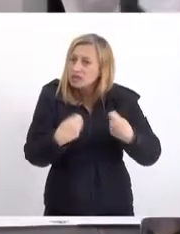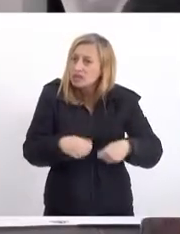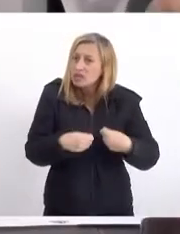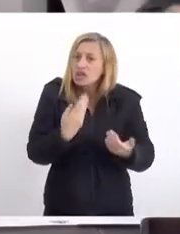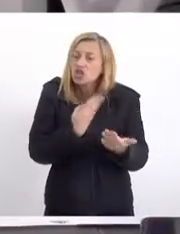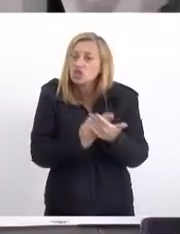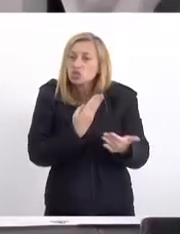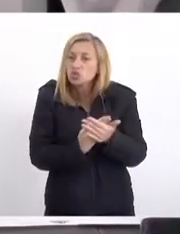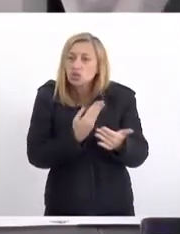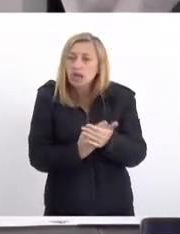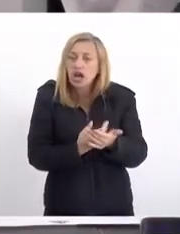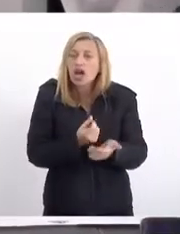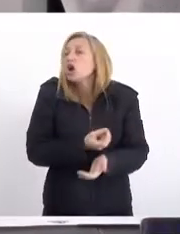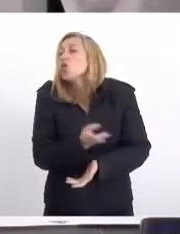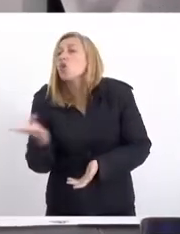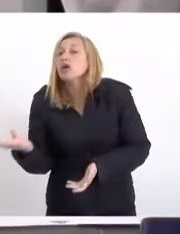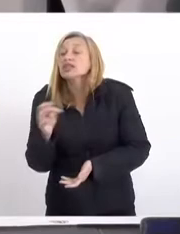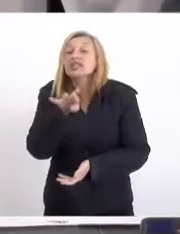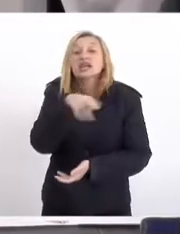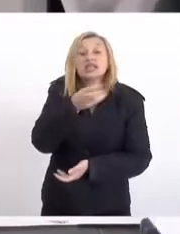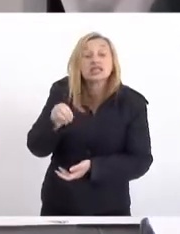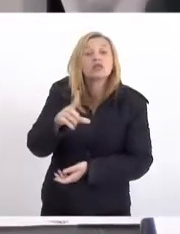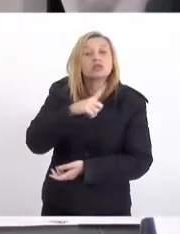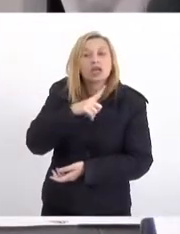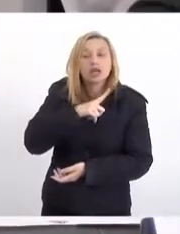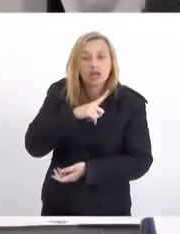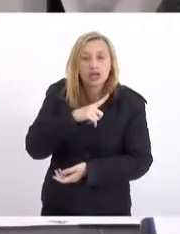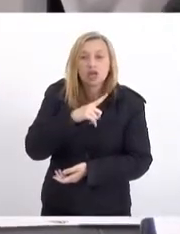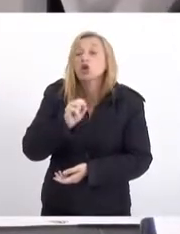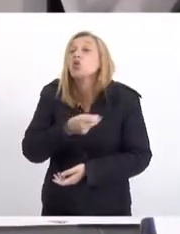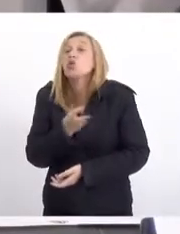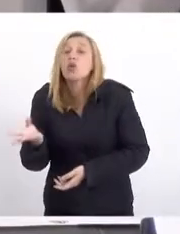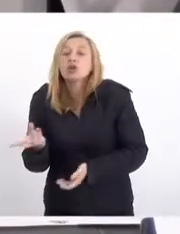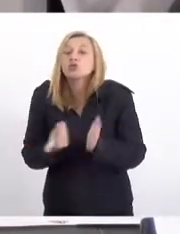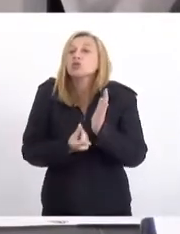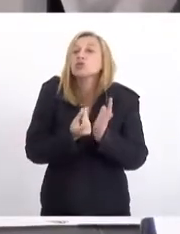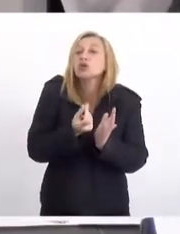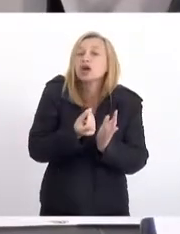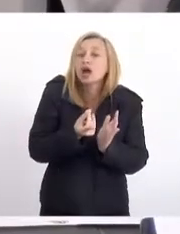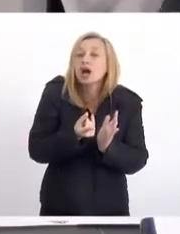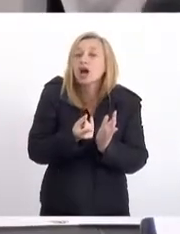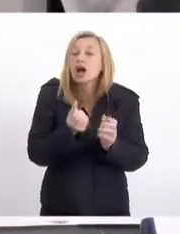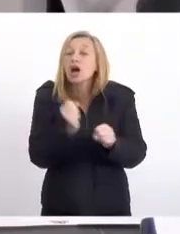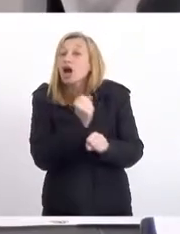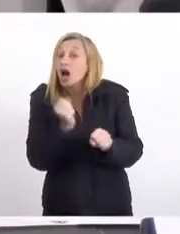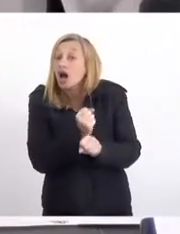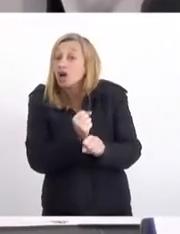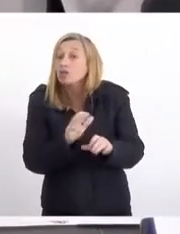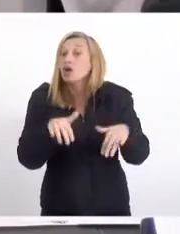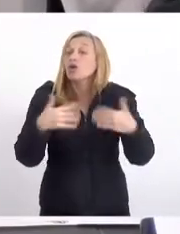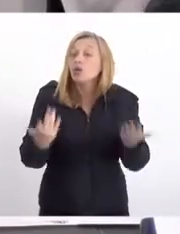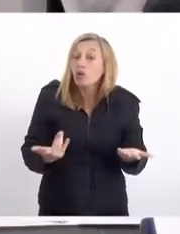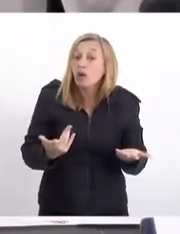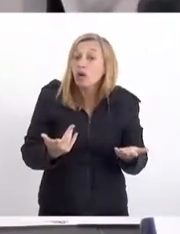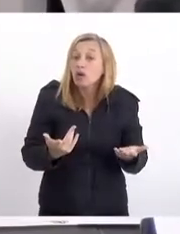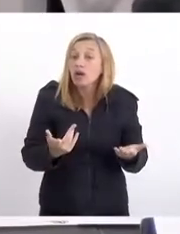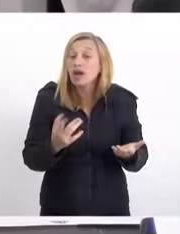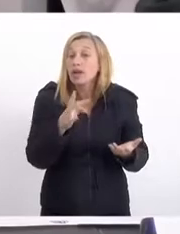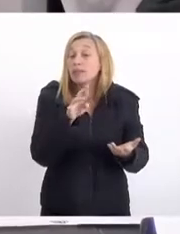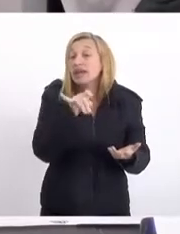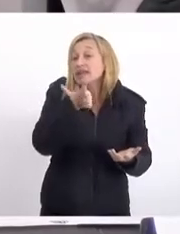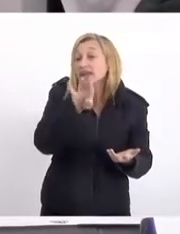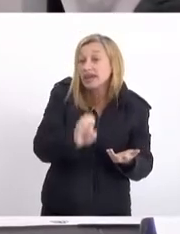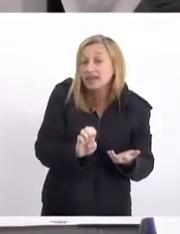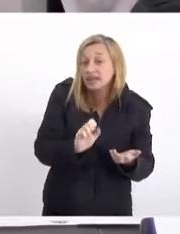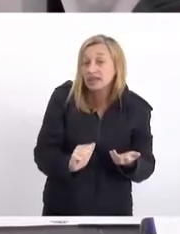tem, o entra e sai de cada estação, quanto custará a obra, qual é a bilheteria que retornará, qual